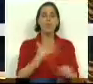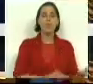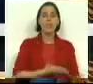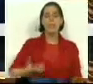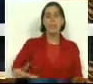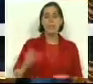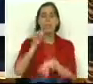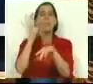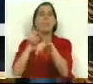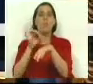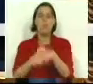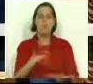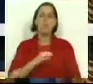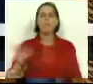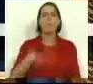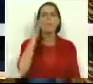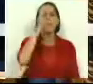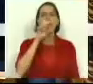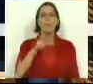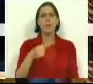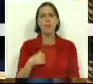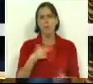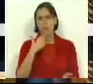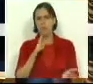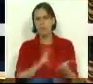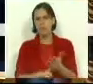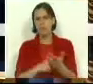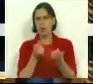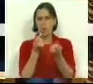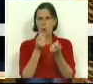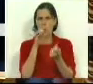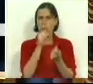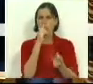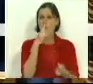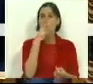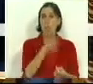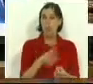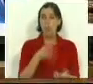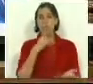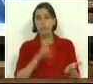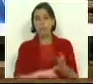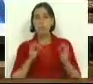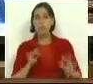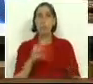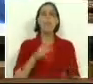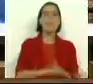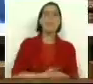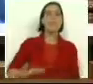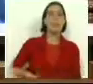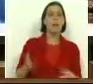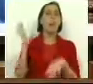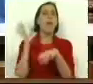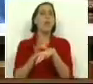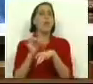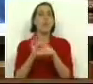desemprego e de doença. Ó, Sr. Primeiro-Ministro, eu andarei muito longe da verdade se disser que, afinal, são os desempregados e os